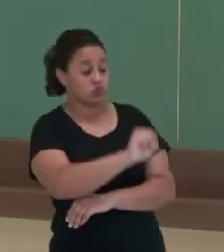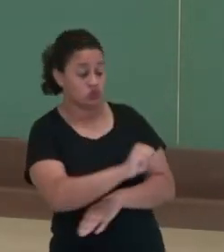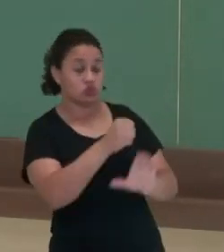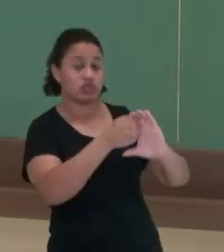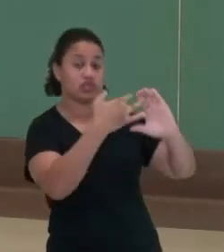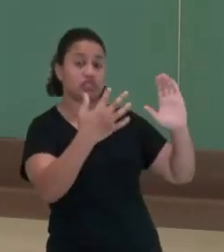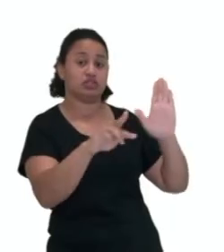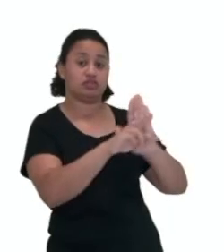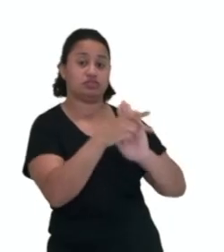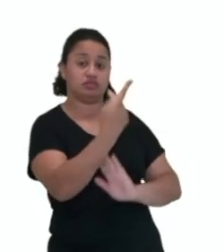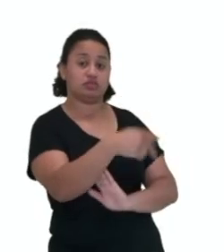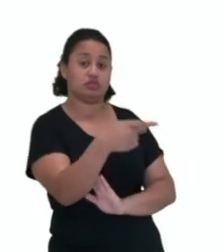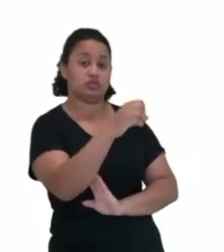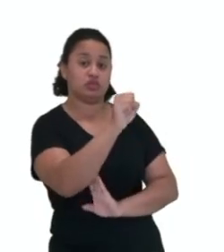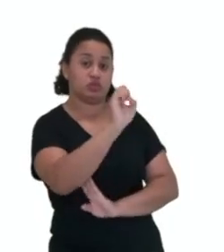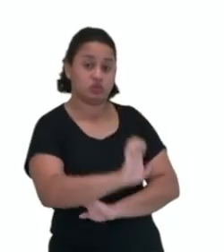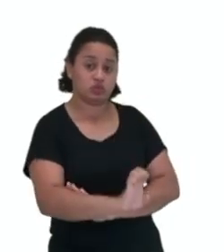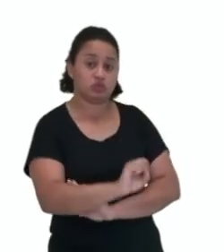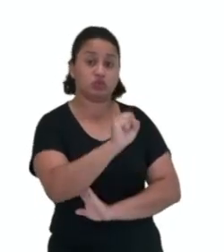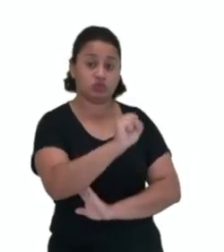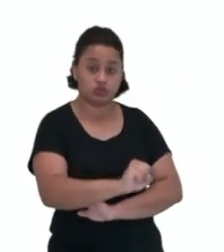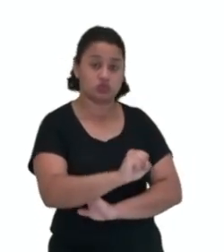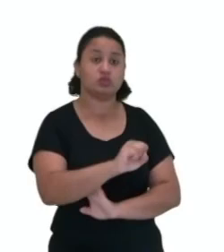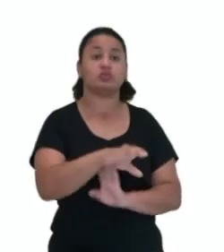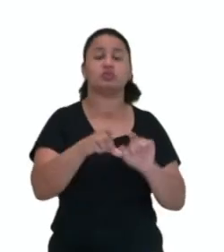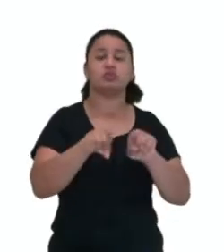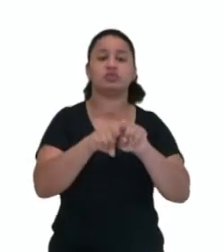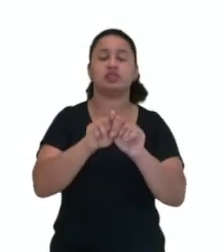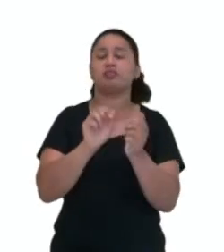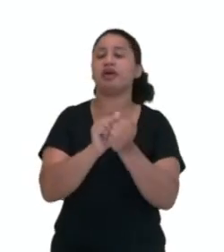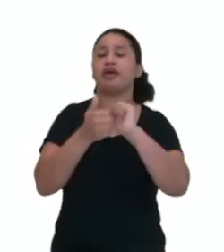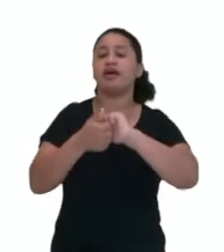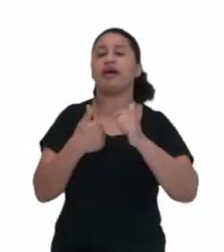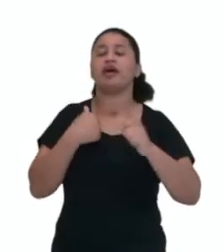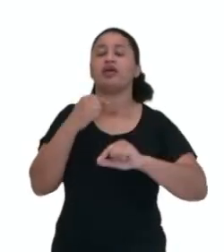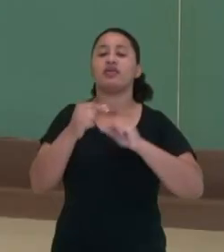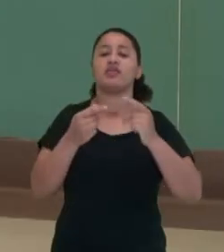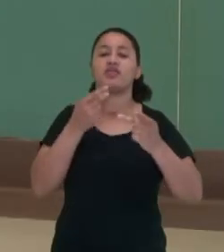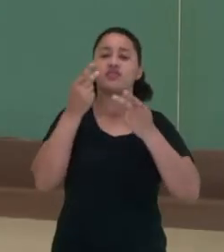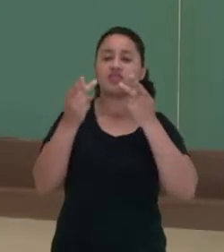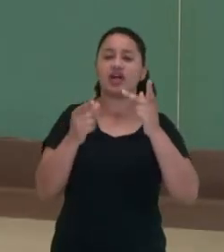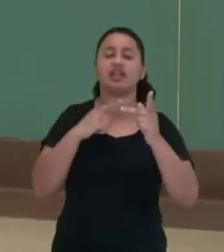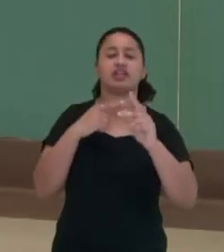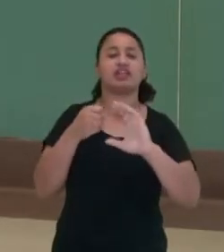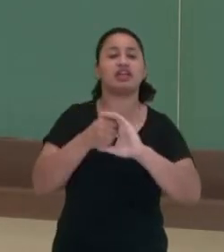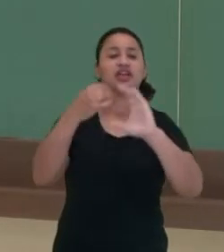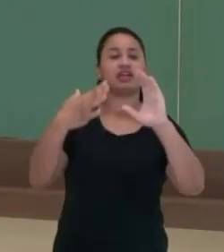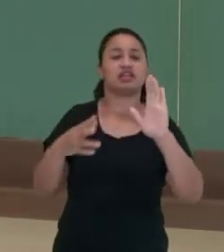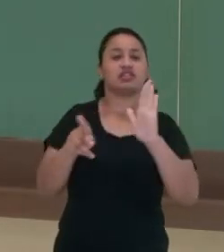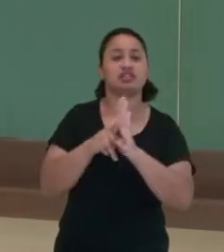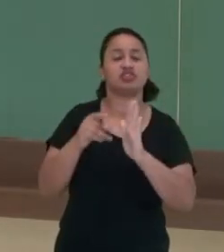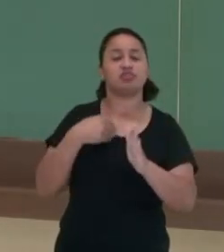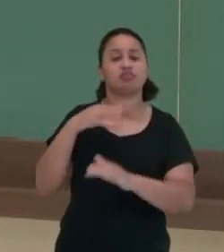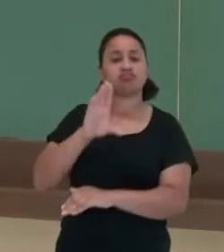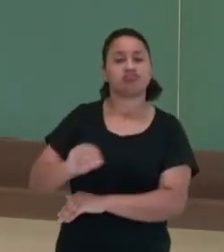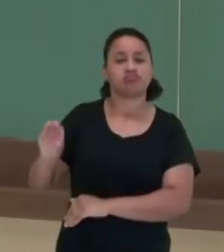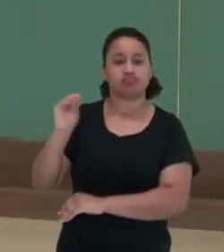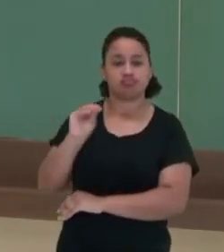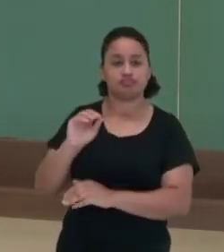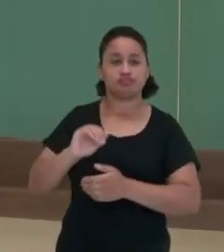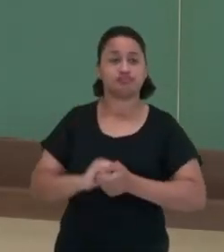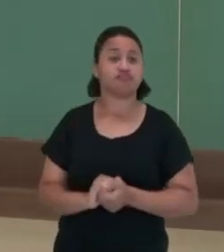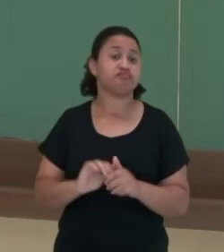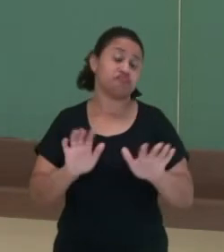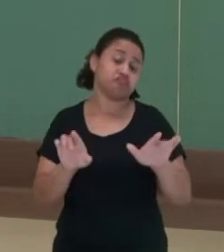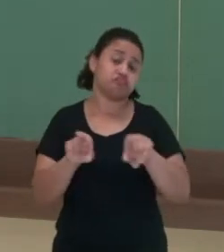Sul. Adequar também as falas escritas às características da linguagem oral. A